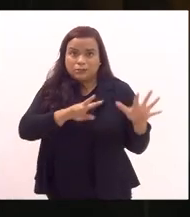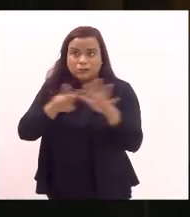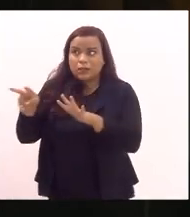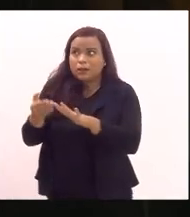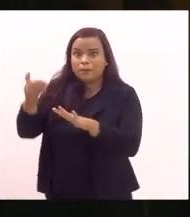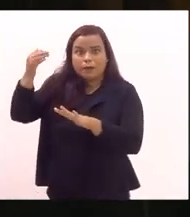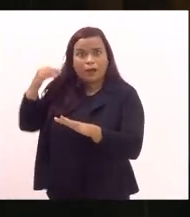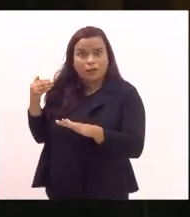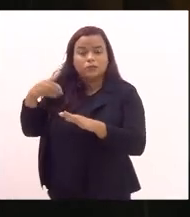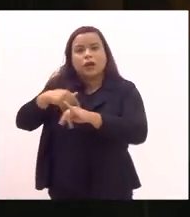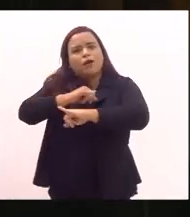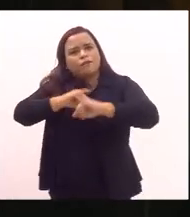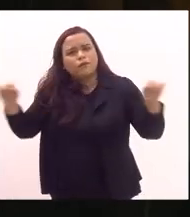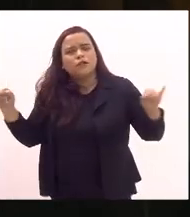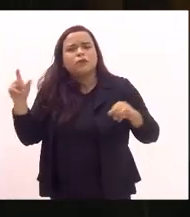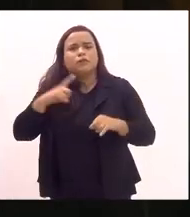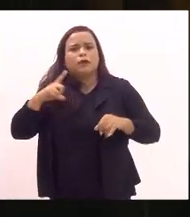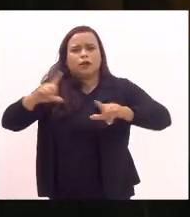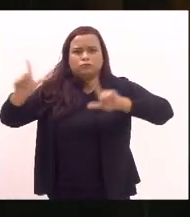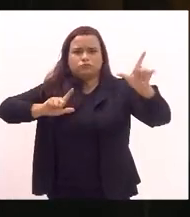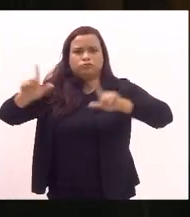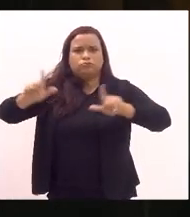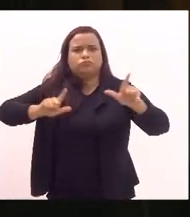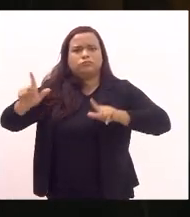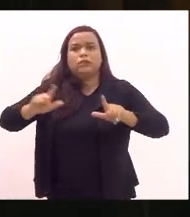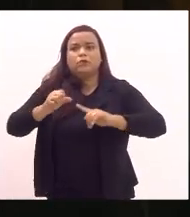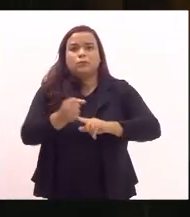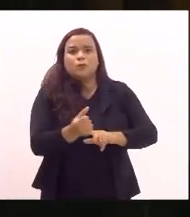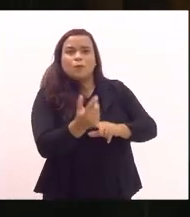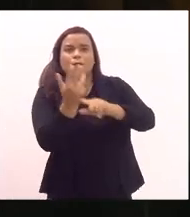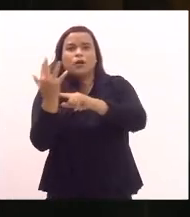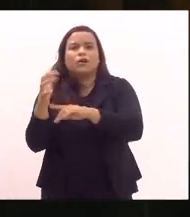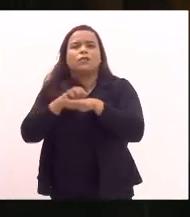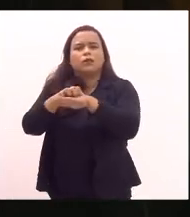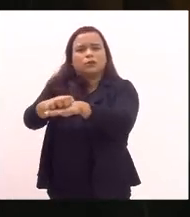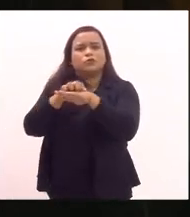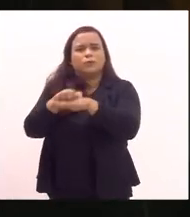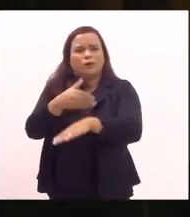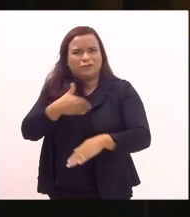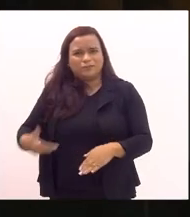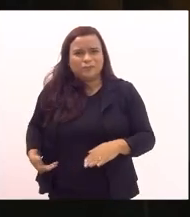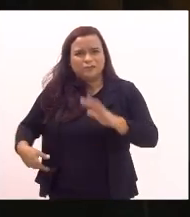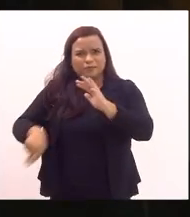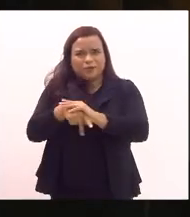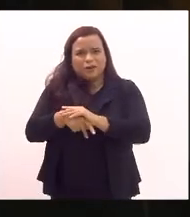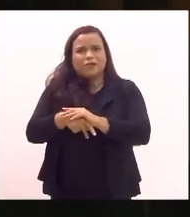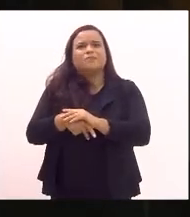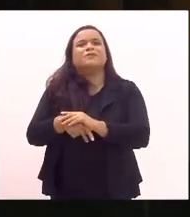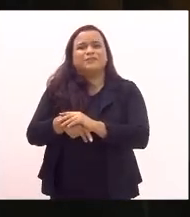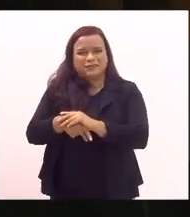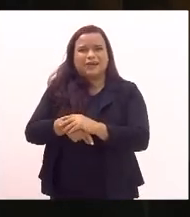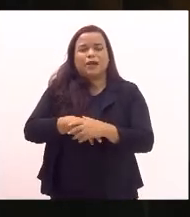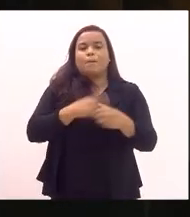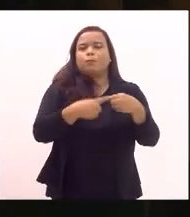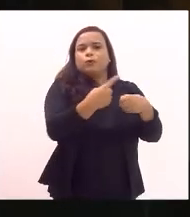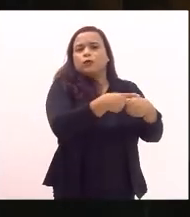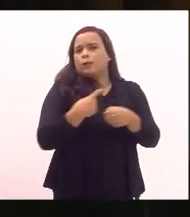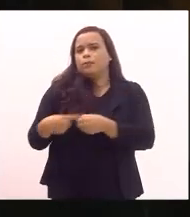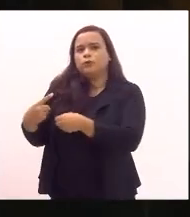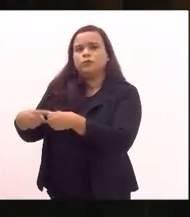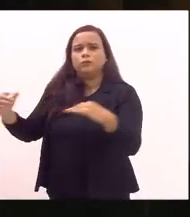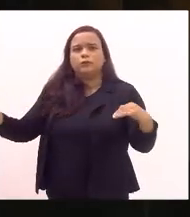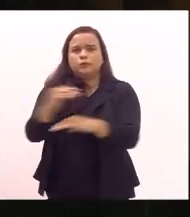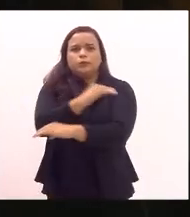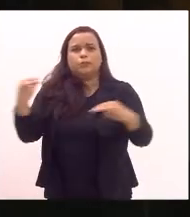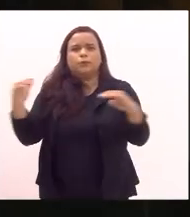passada sai no noticiário que a quantidade de transporte público os intermunicipais vão